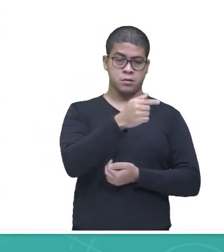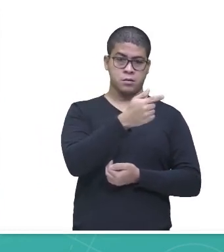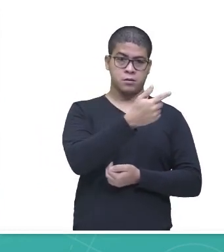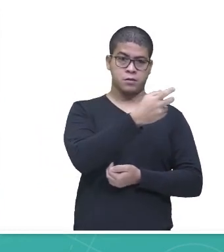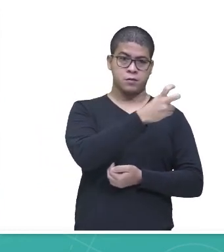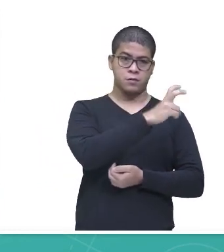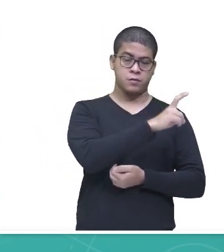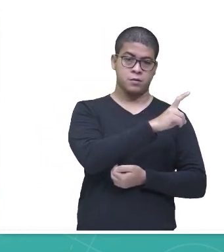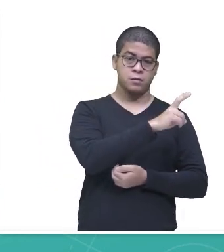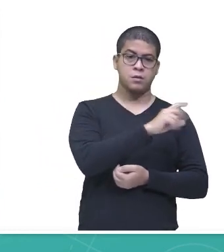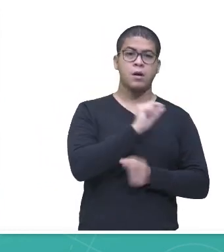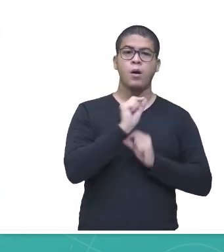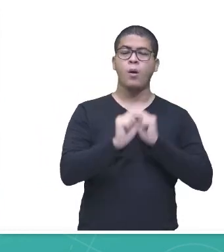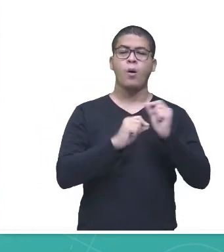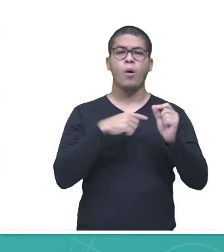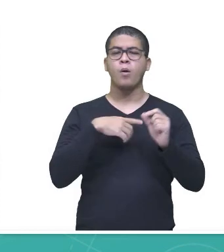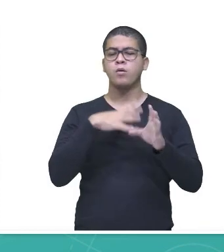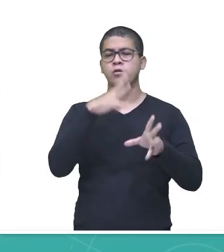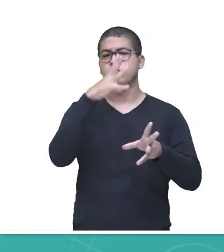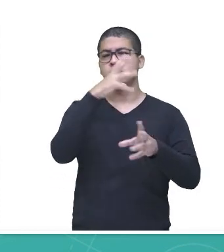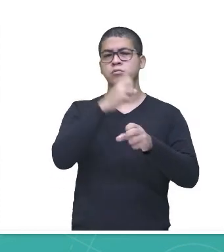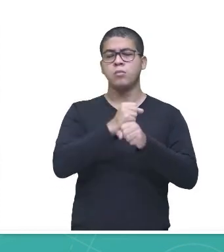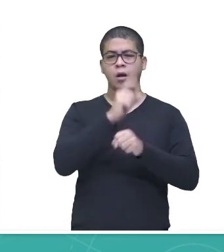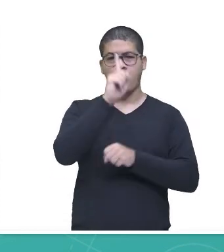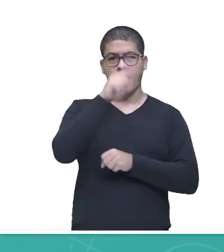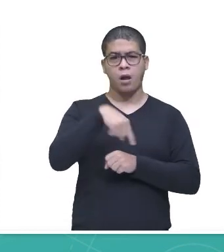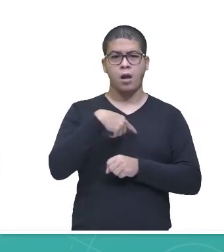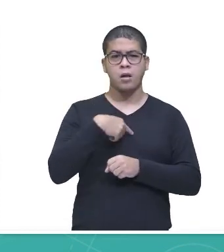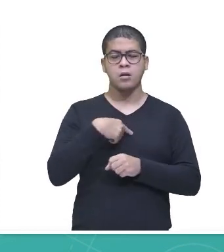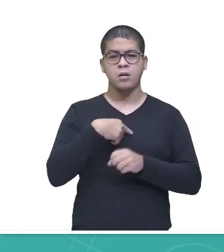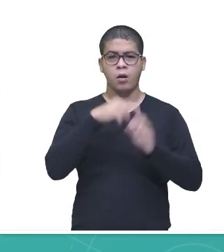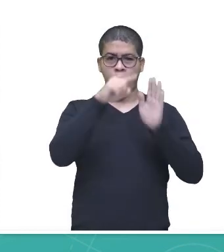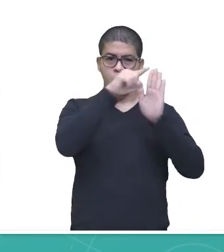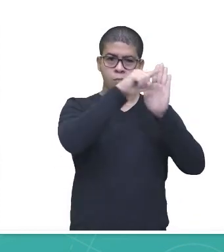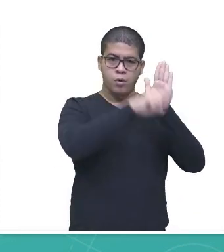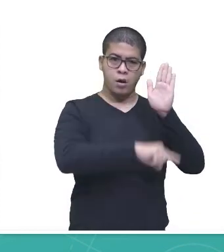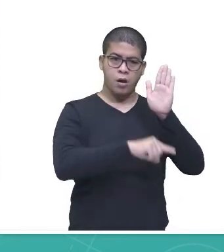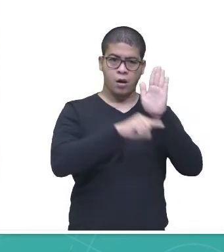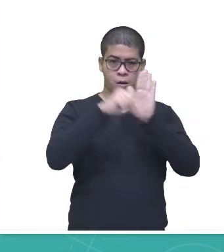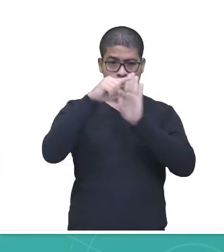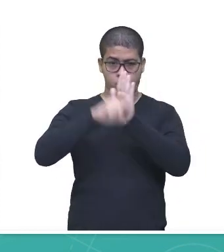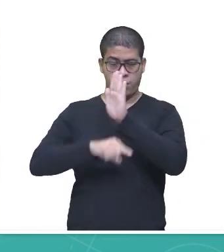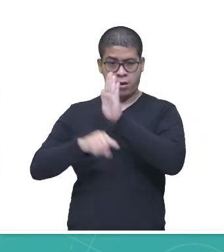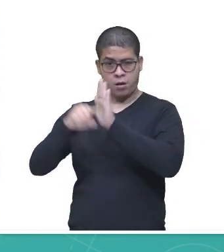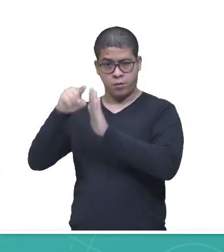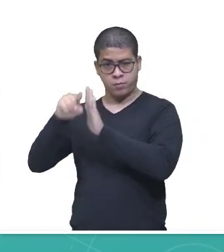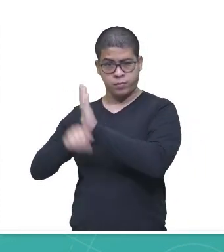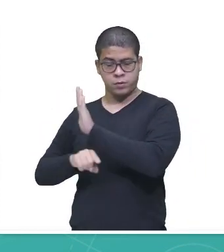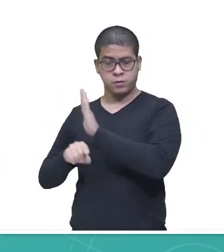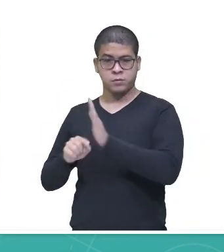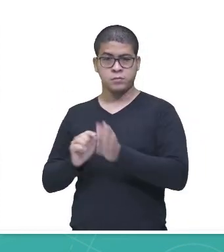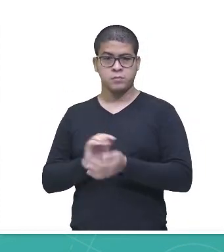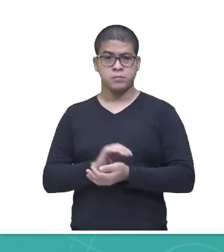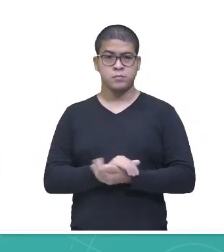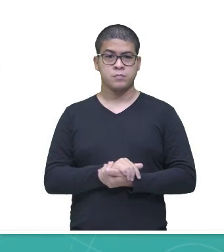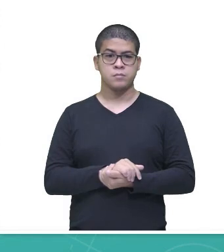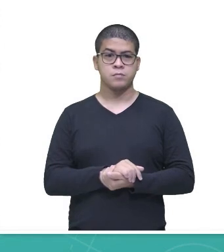gente faz primeiro? Resolvemos 57 menos 32, que é igual